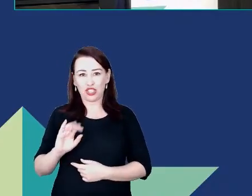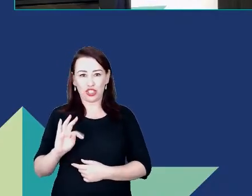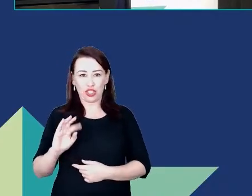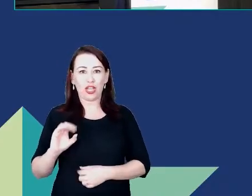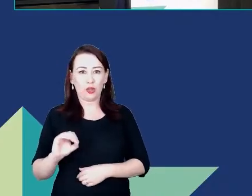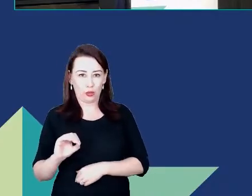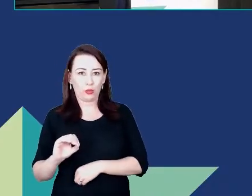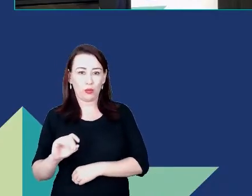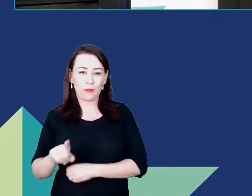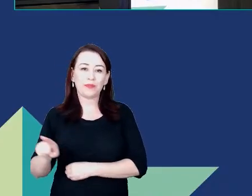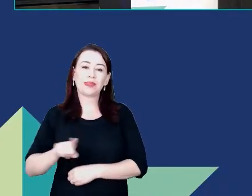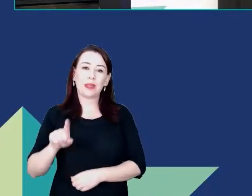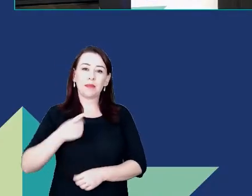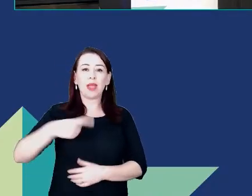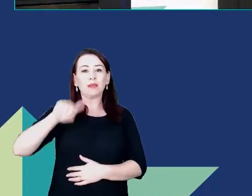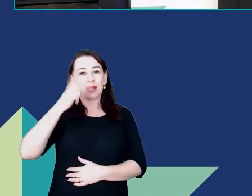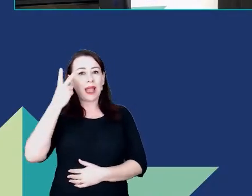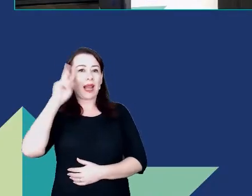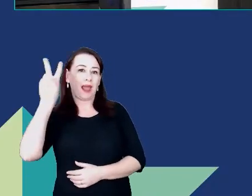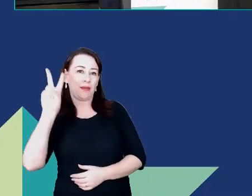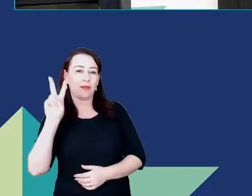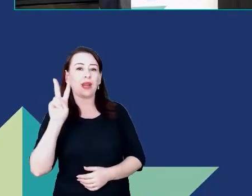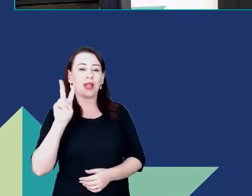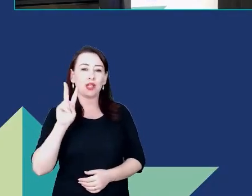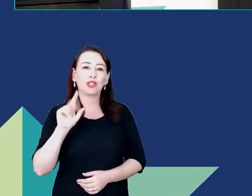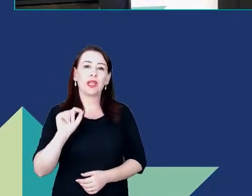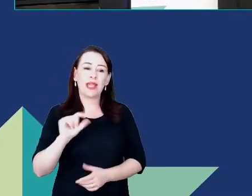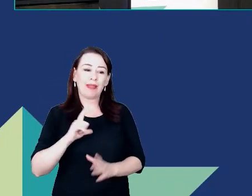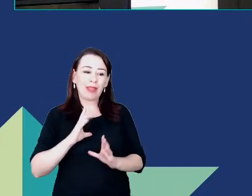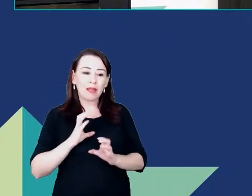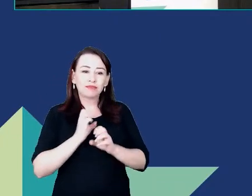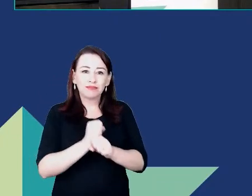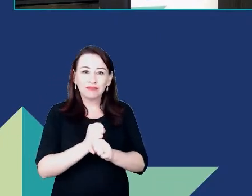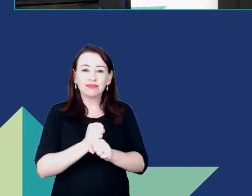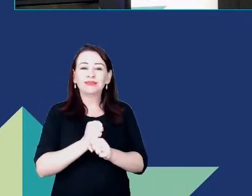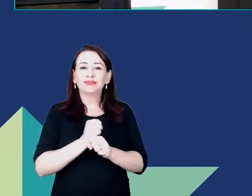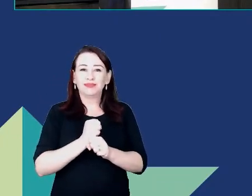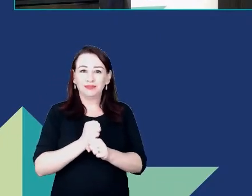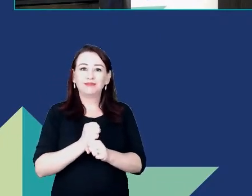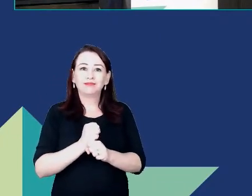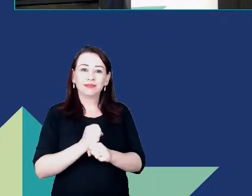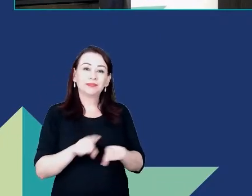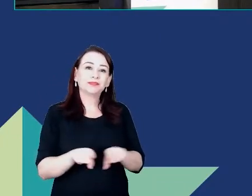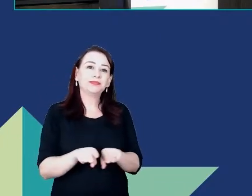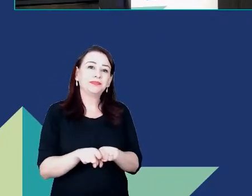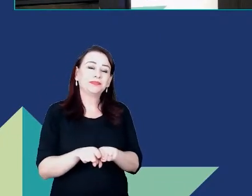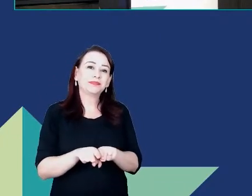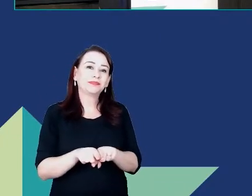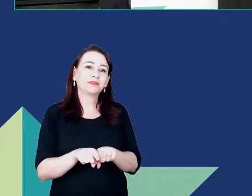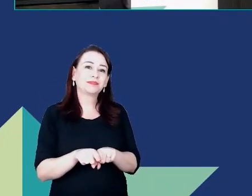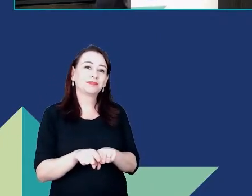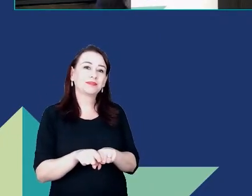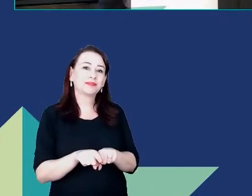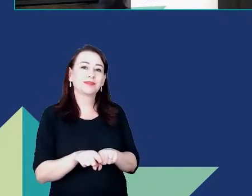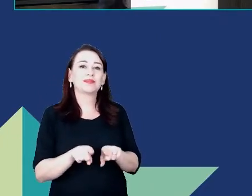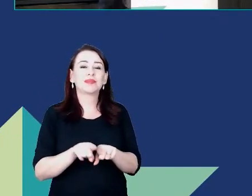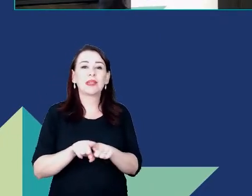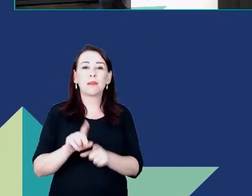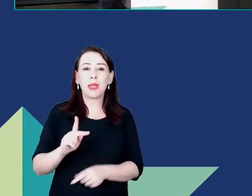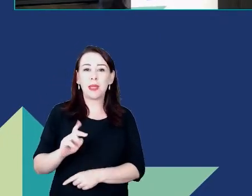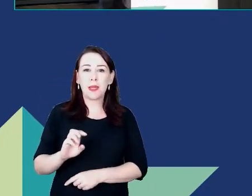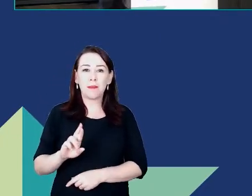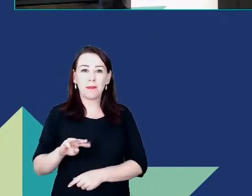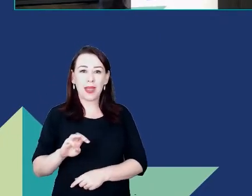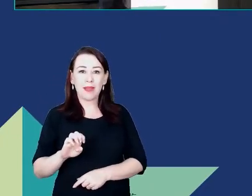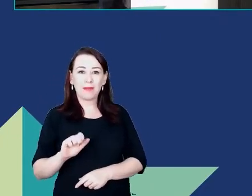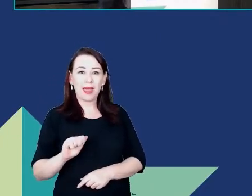aí um destaque para o índice vazio, a gente tem um limite de índice vazios de trabalho, né, e também, né, valores de permeabilidade do rejeito, né, o